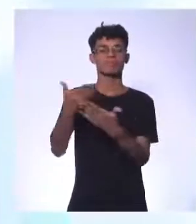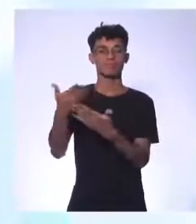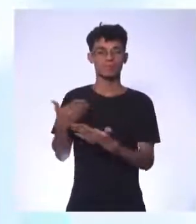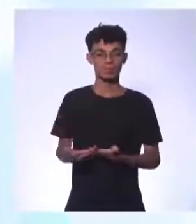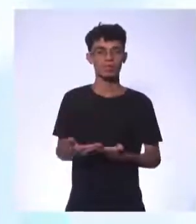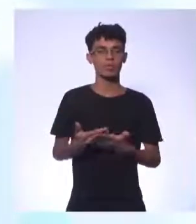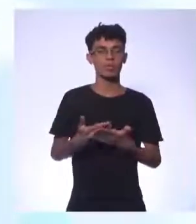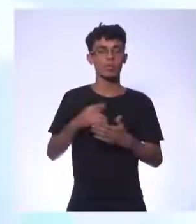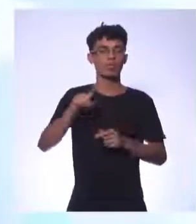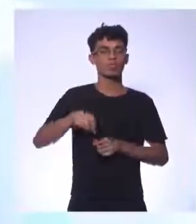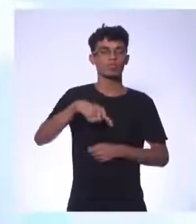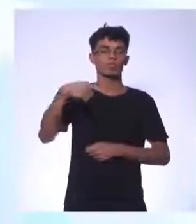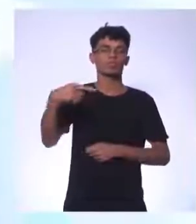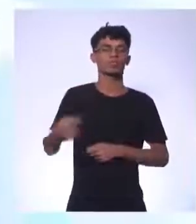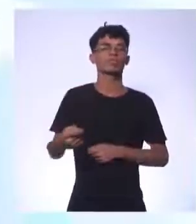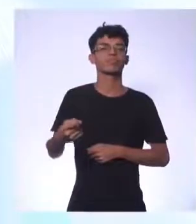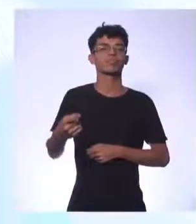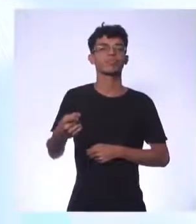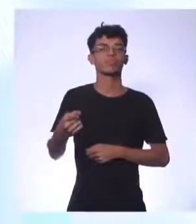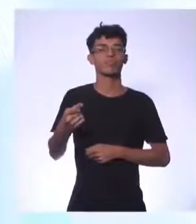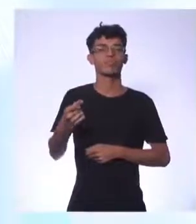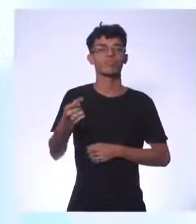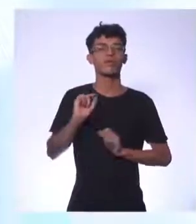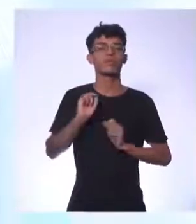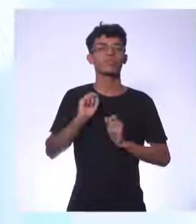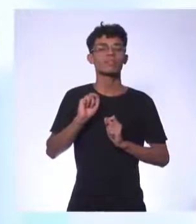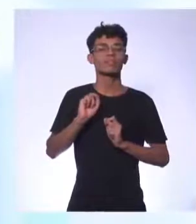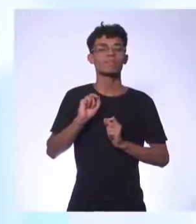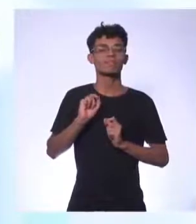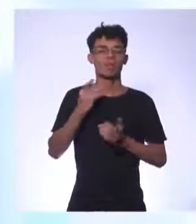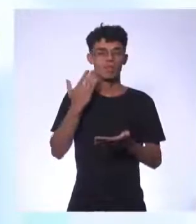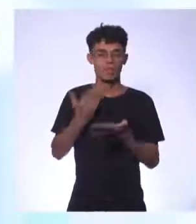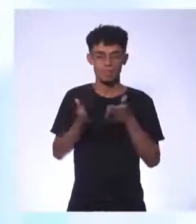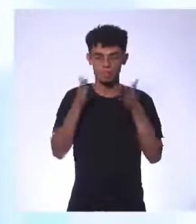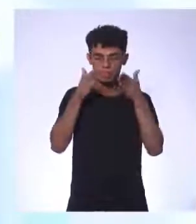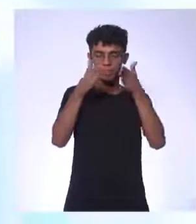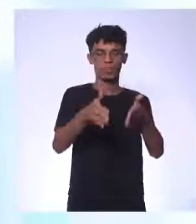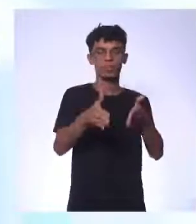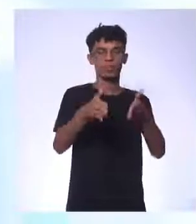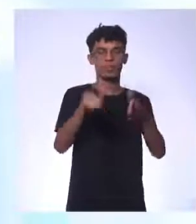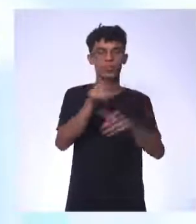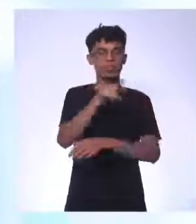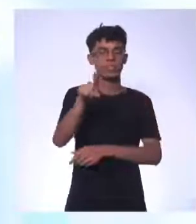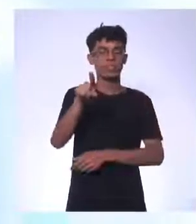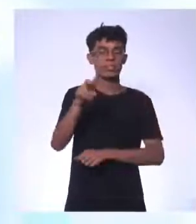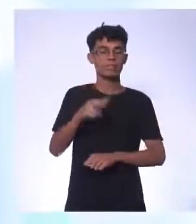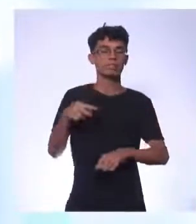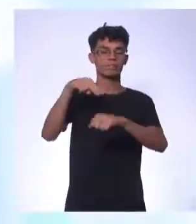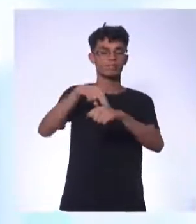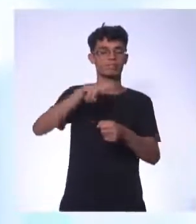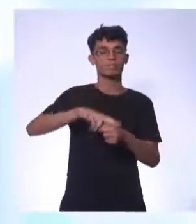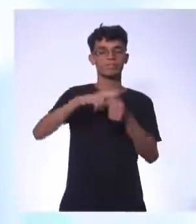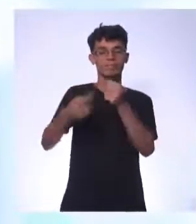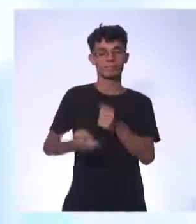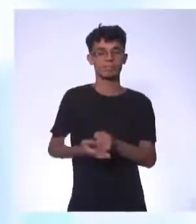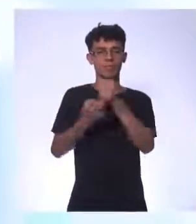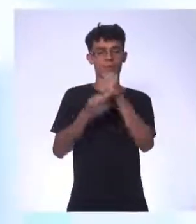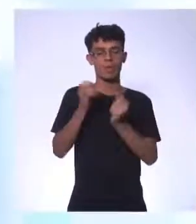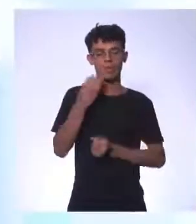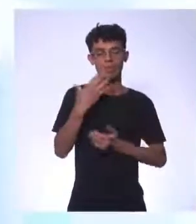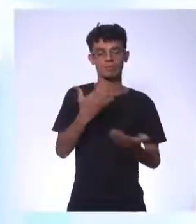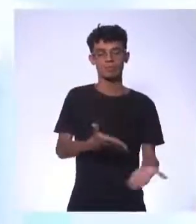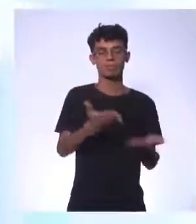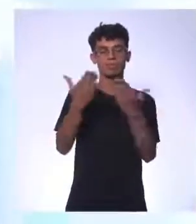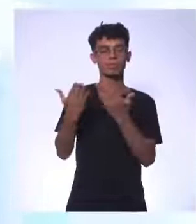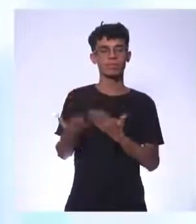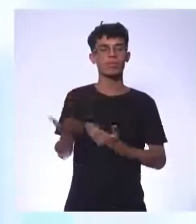série seguinte e não deixar a peteca cair. Então, você que está aí firme e forte na recuperação, seja muito bem-vindo a